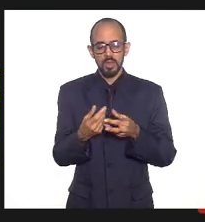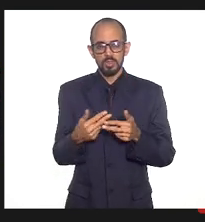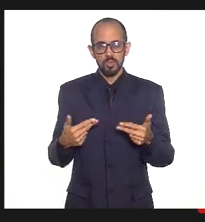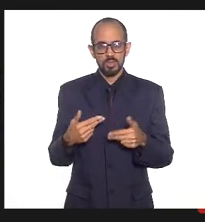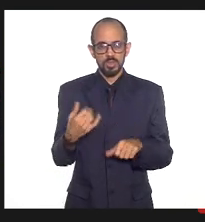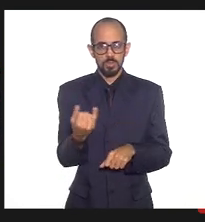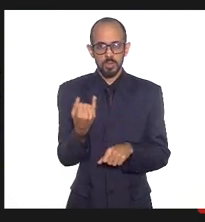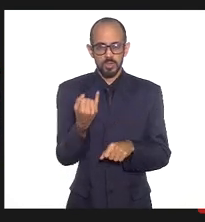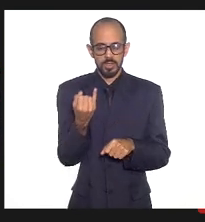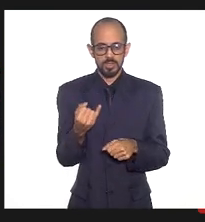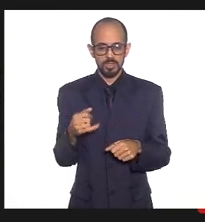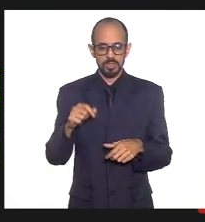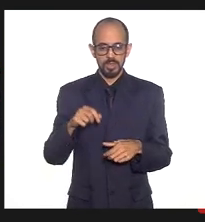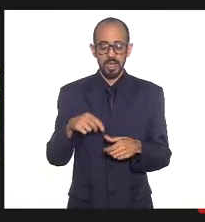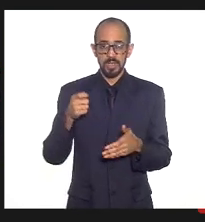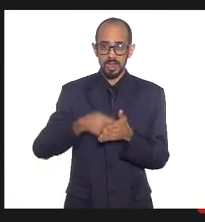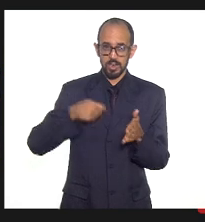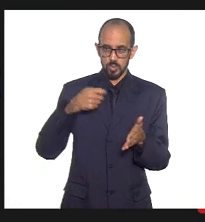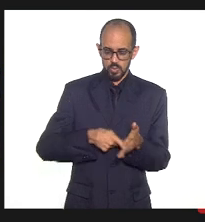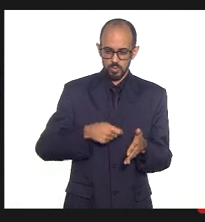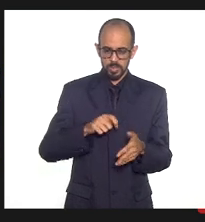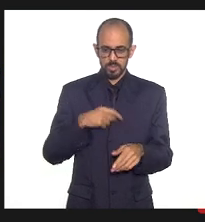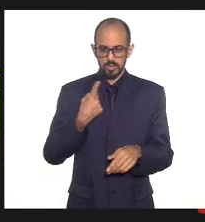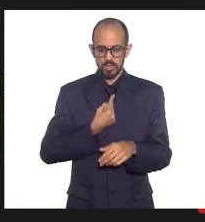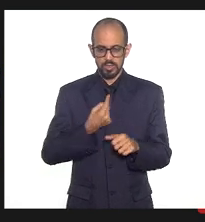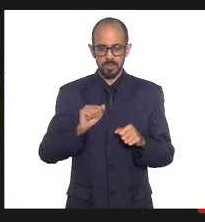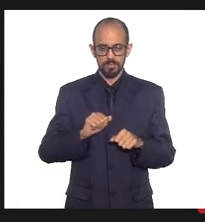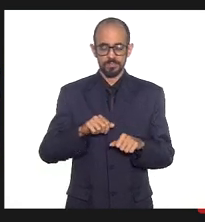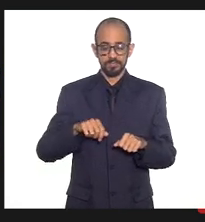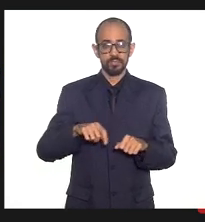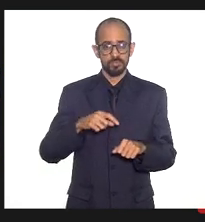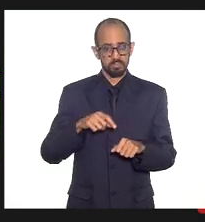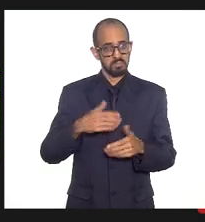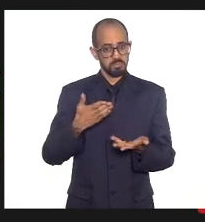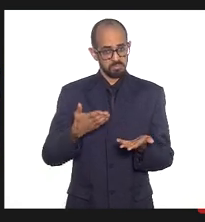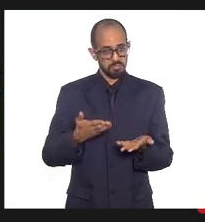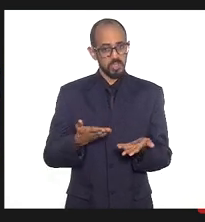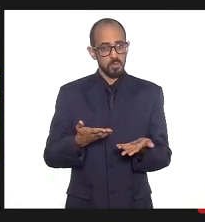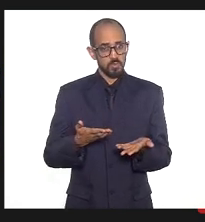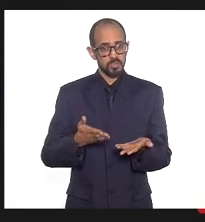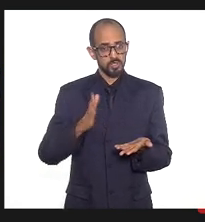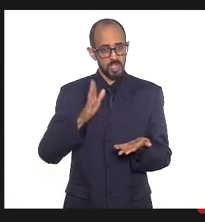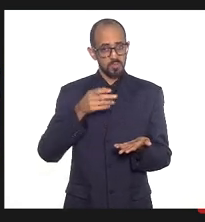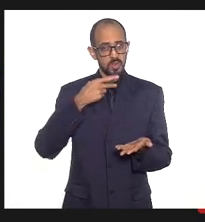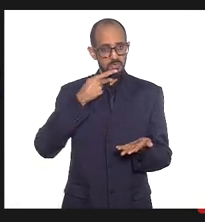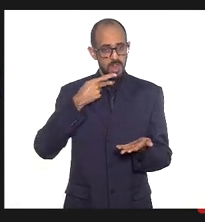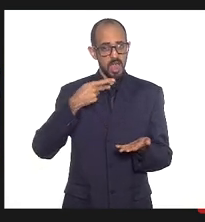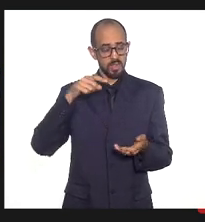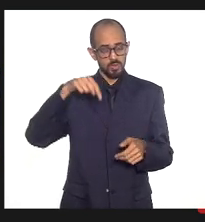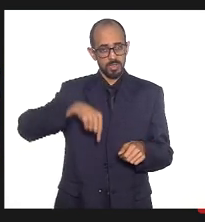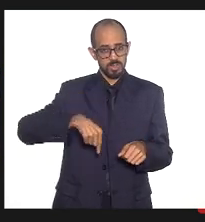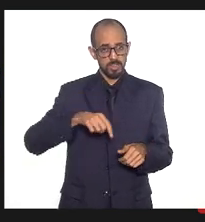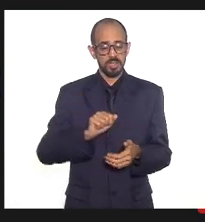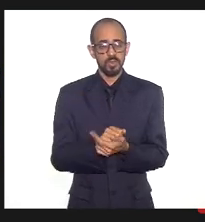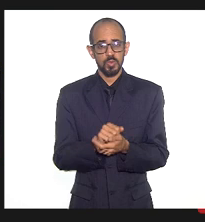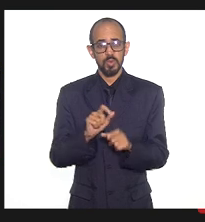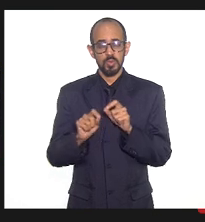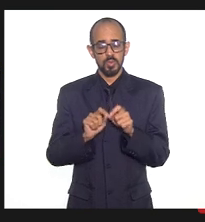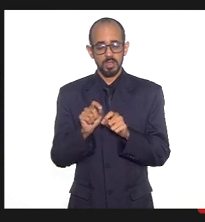que estão no centro de luta. É, a saber, já foram dito, isso já foi dito aqui, né?